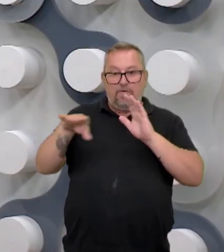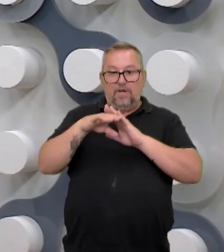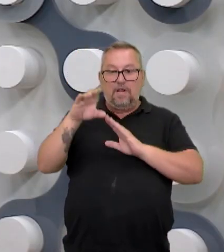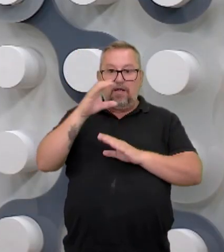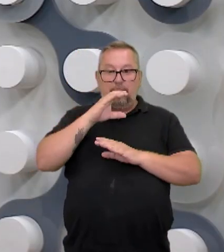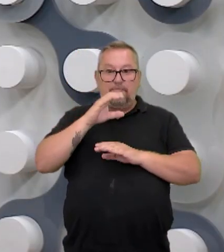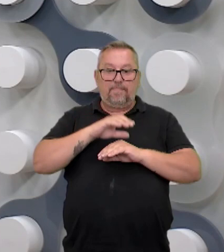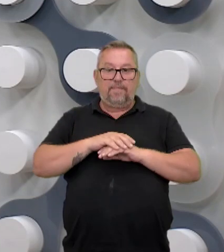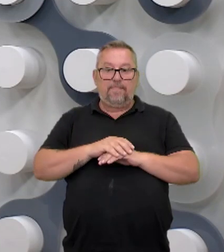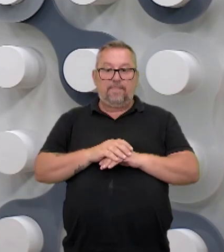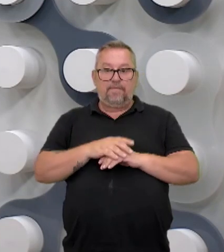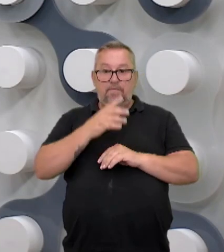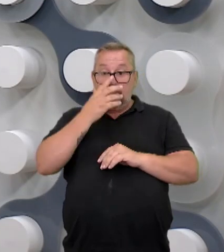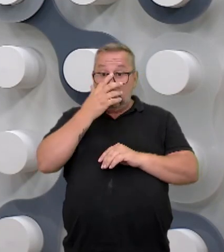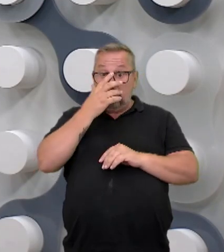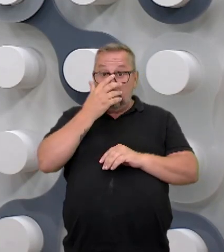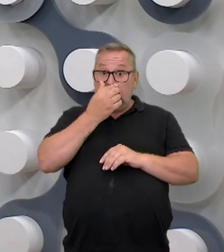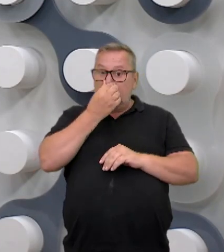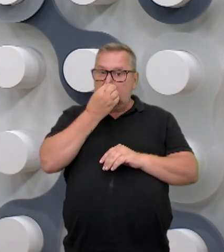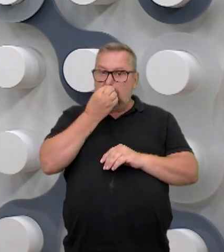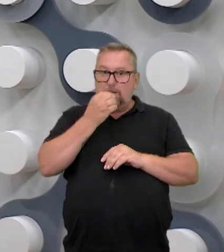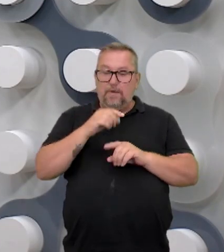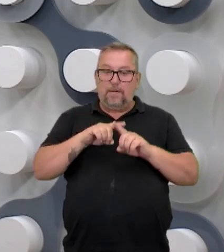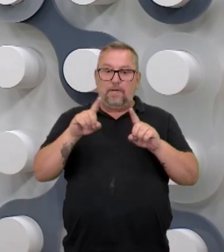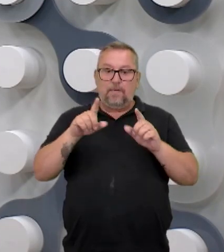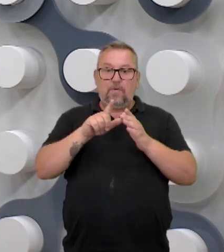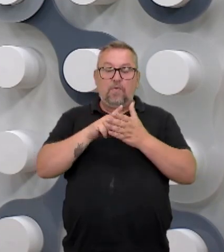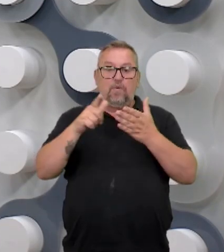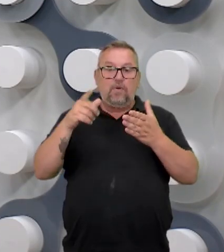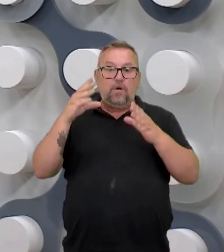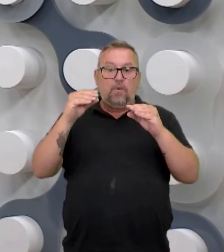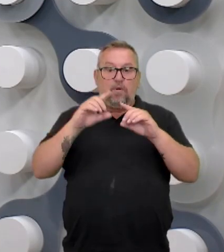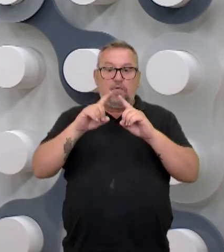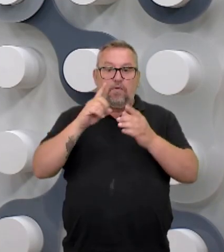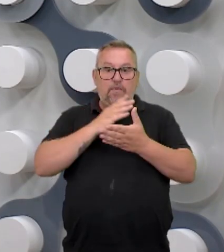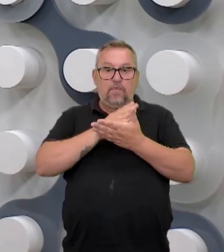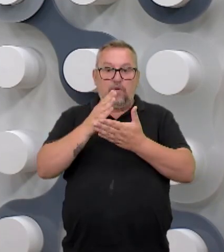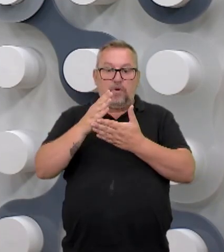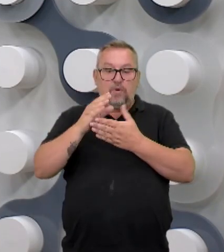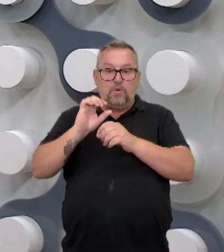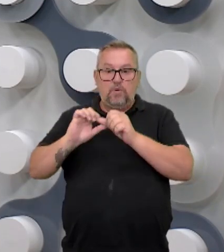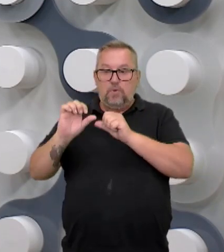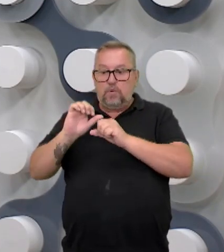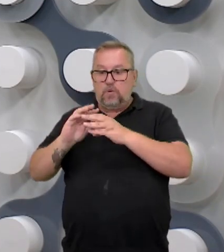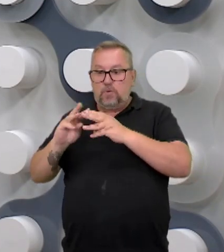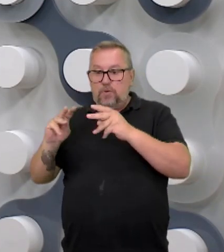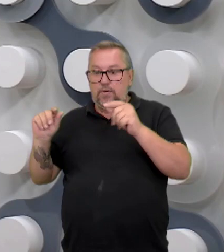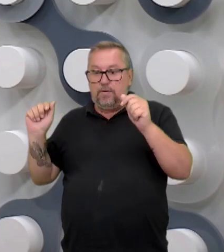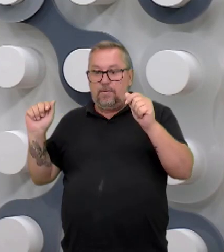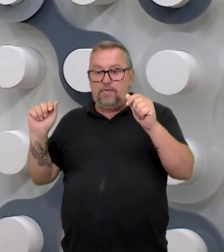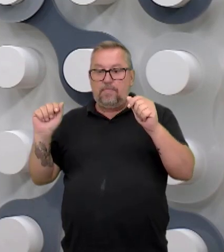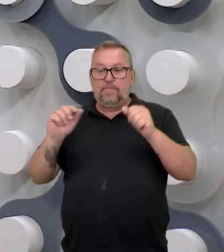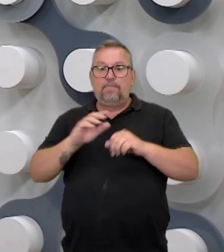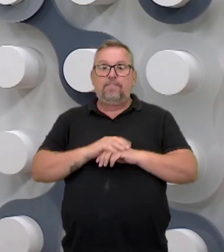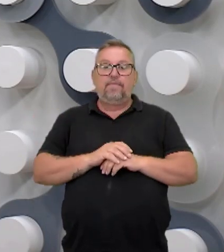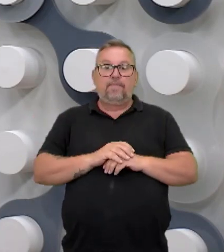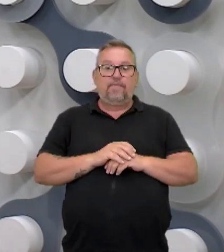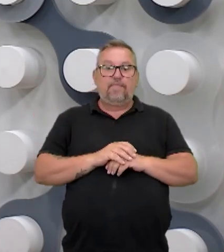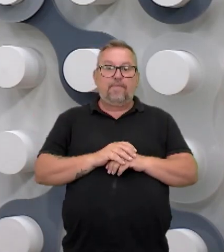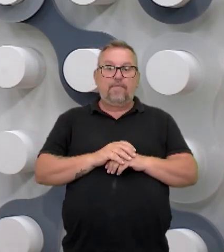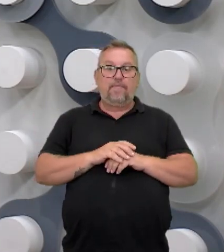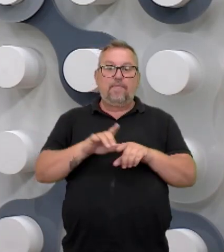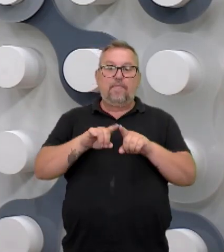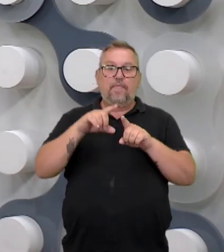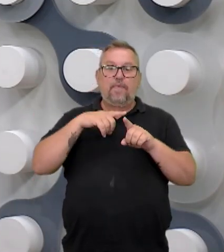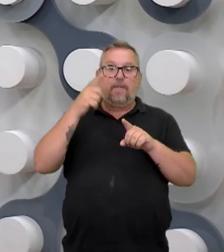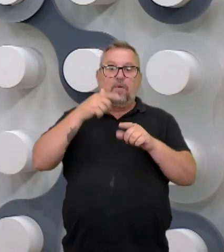num jornal noturno, por exemplo. A notícia começou e já foi desfeita, já acabou, desmobilizou. E já não é nem mais notícia, porque tem outra